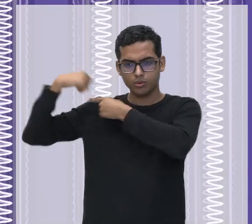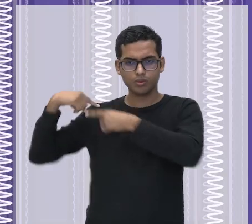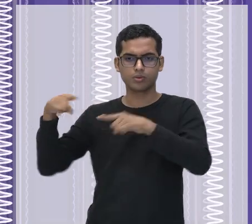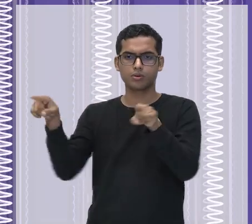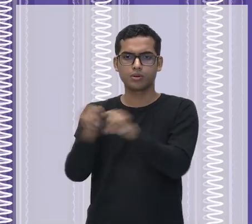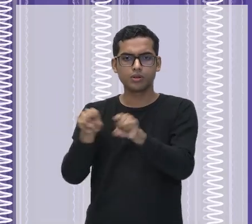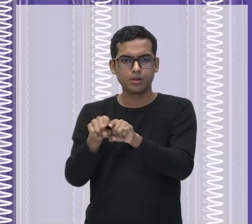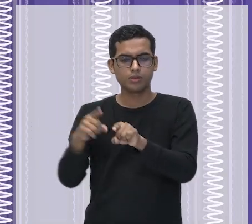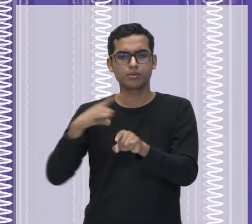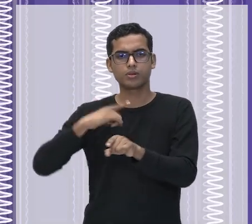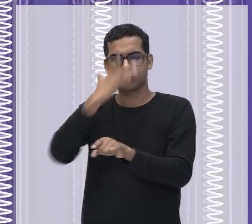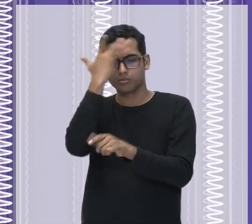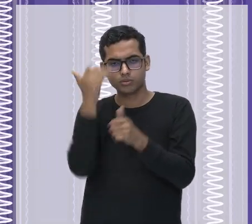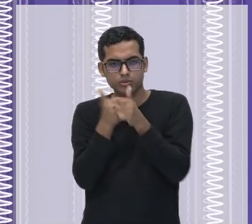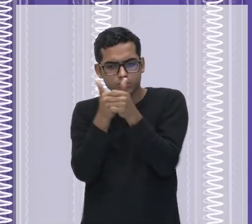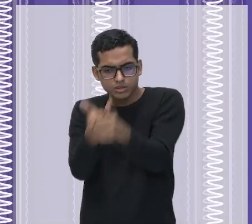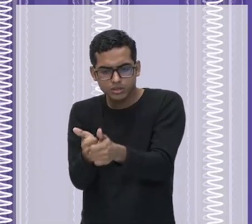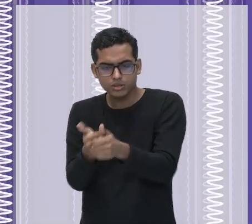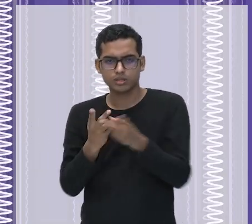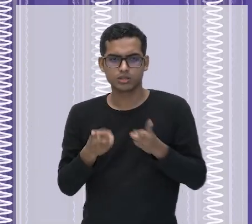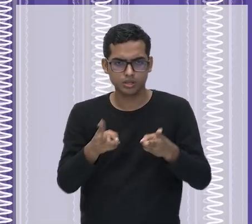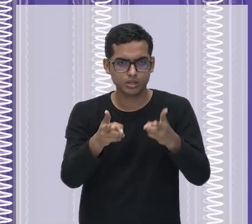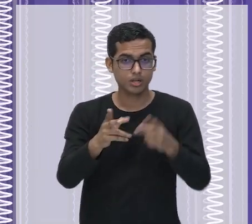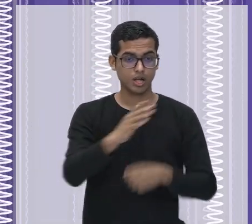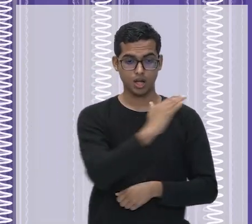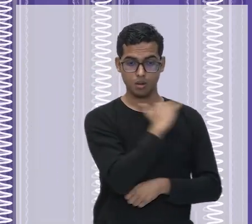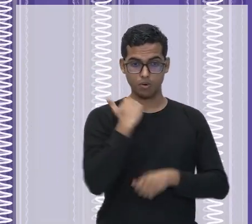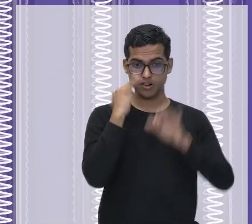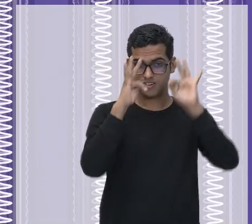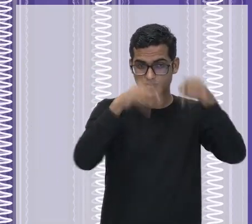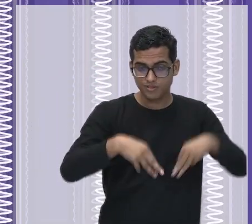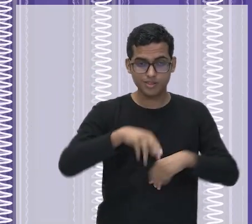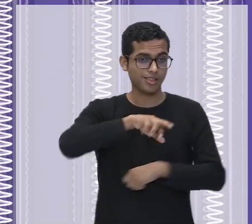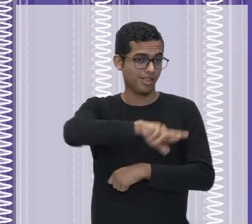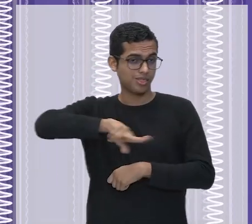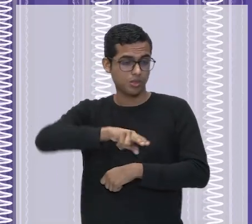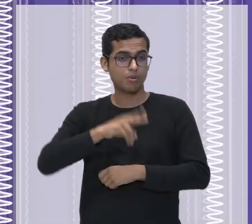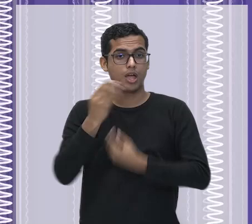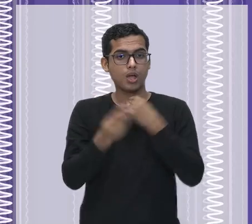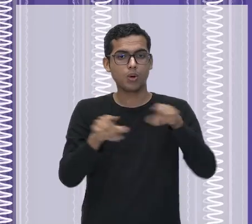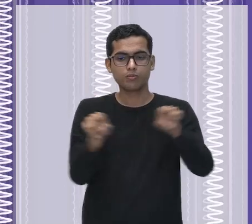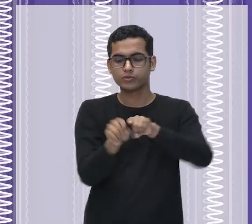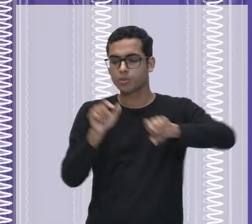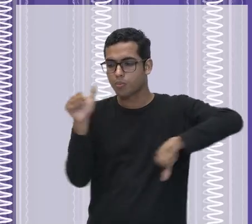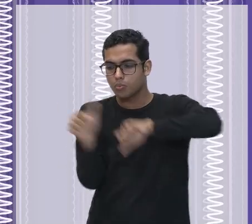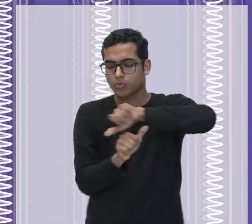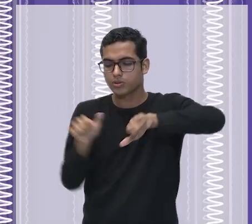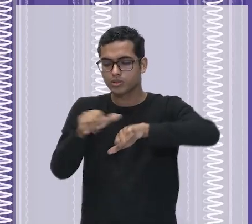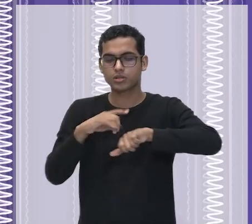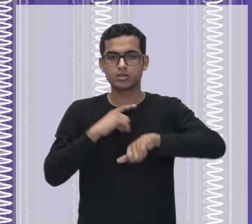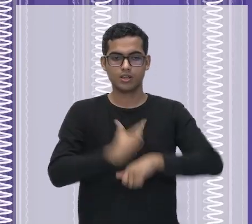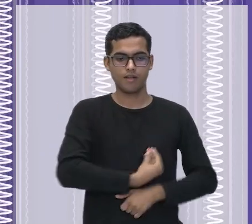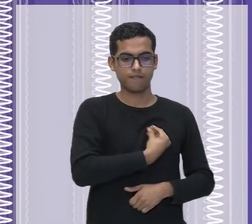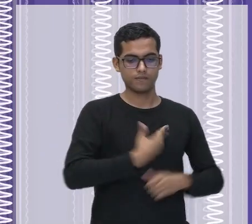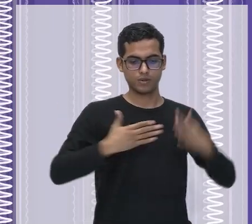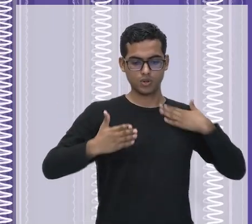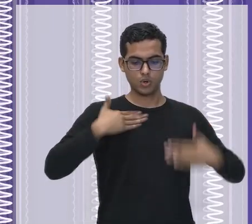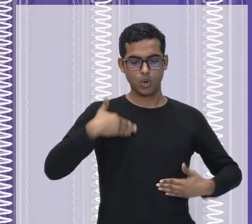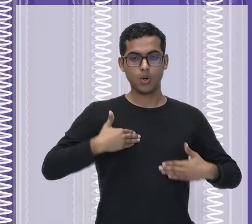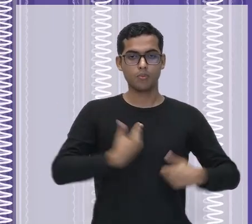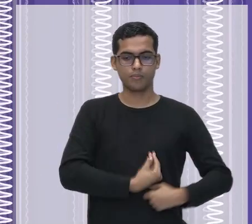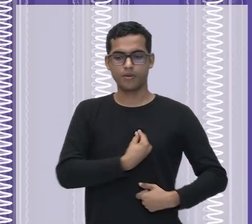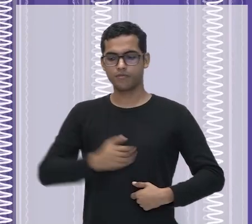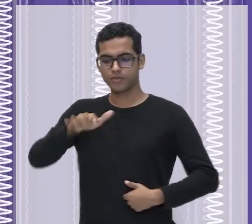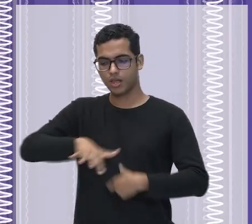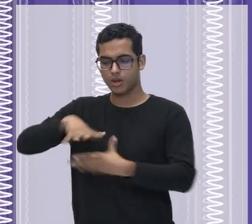ela não é um fim para nenhuma dessas religiões, mas ela é a transformação da vida, da